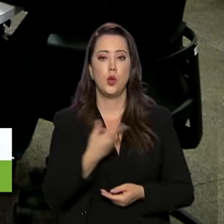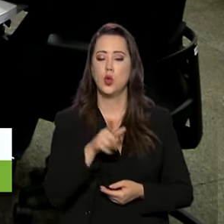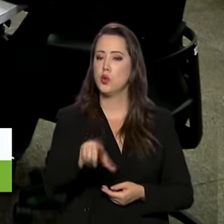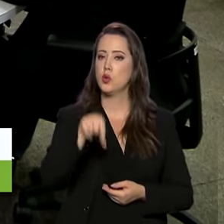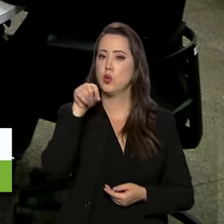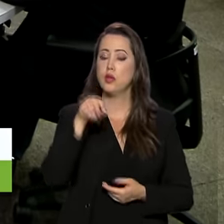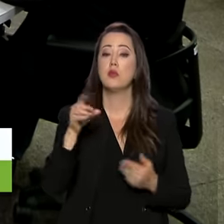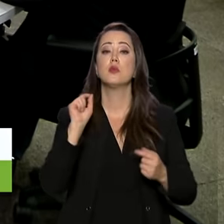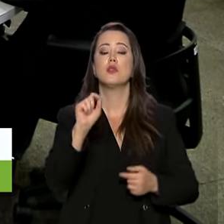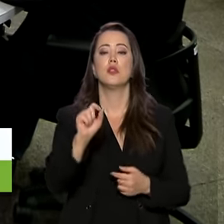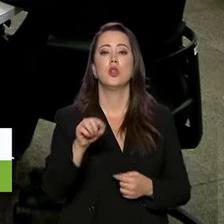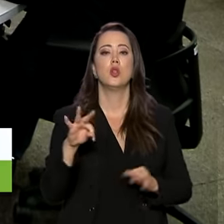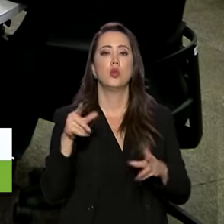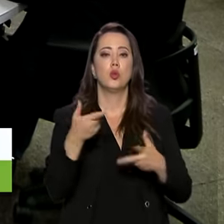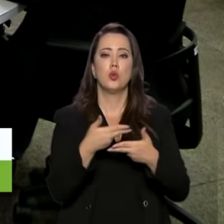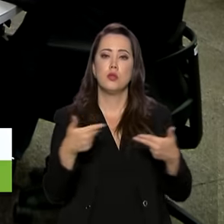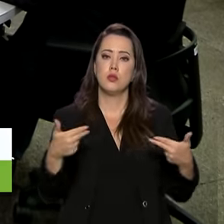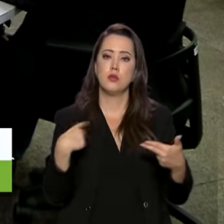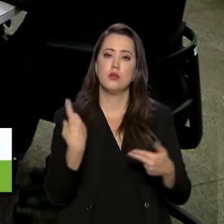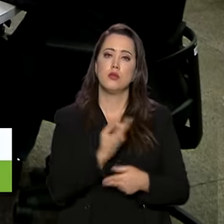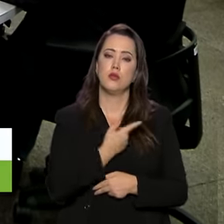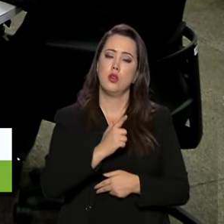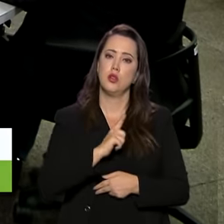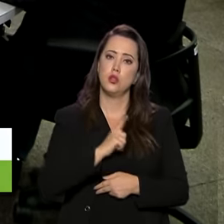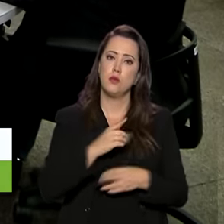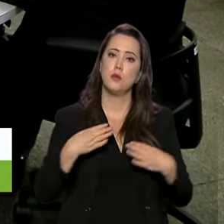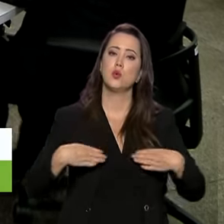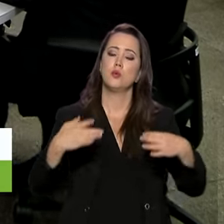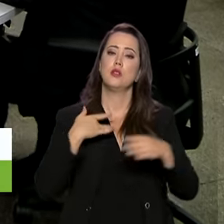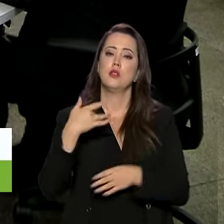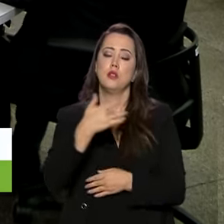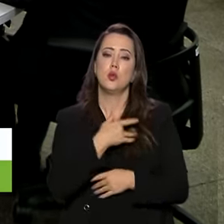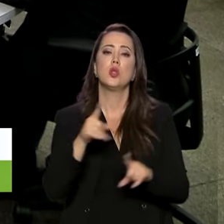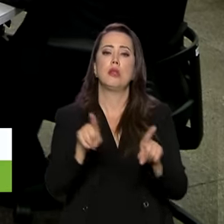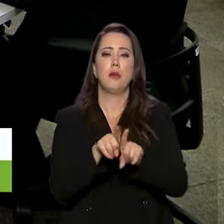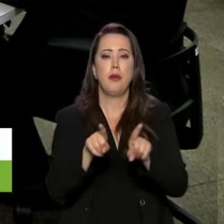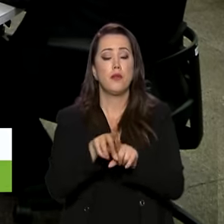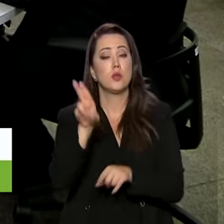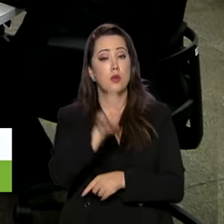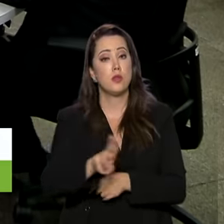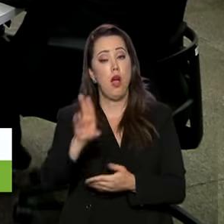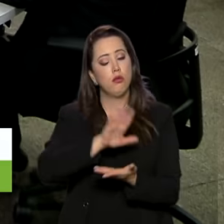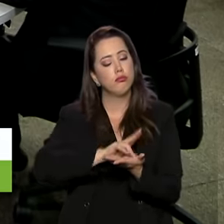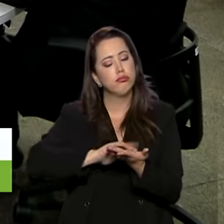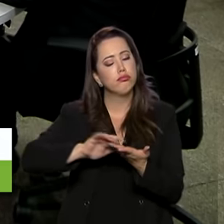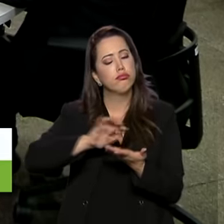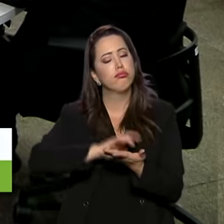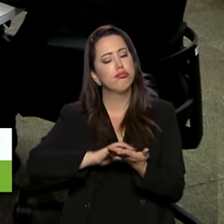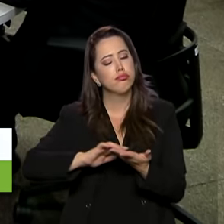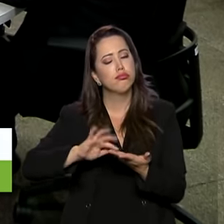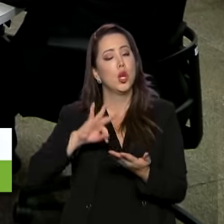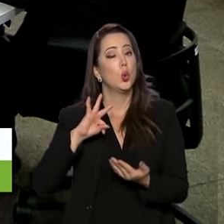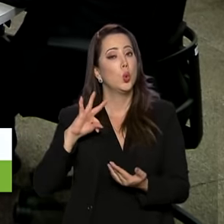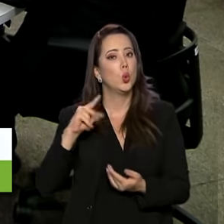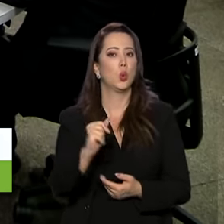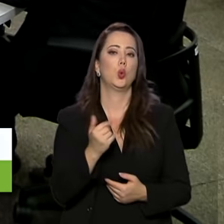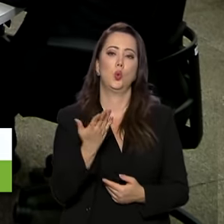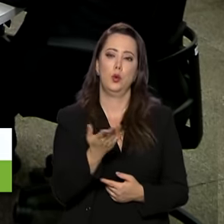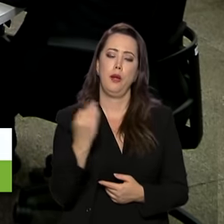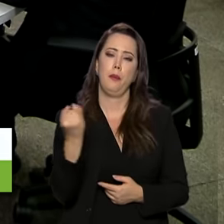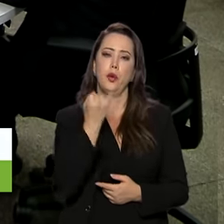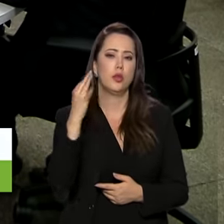de a partir de agora todos os materiais do Ministério da Saúde ele também vão sair com a sua versão em Braille então é importante